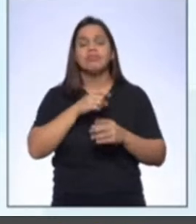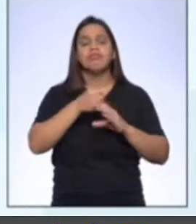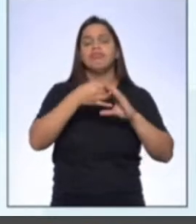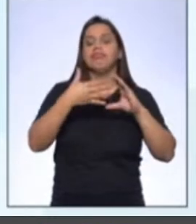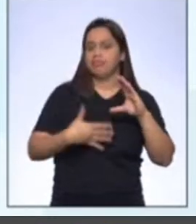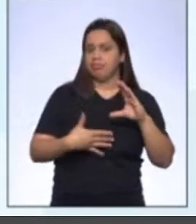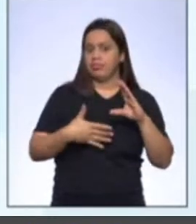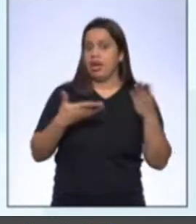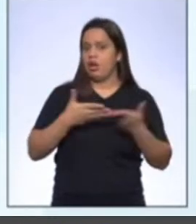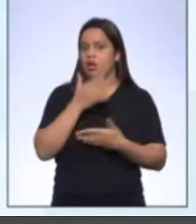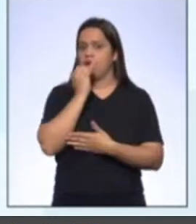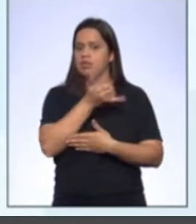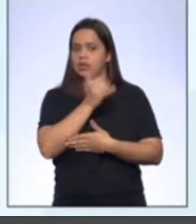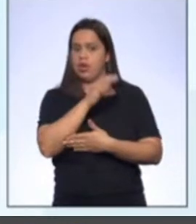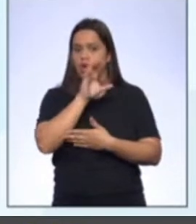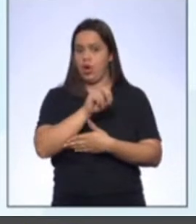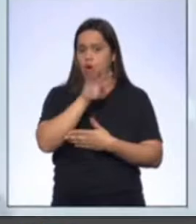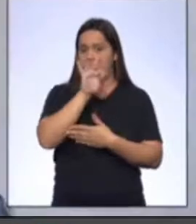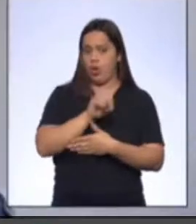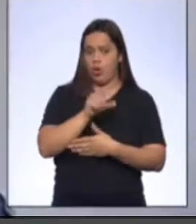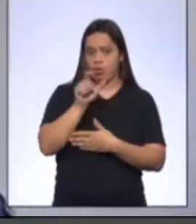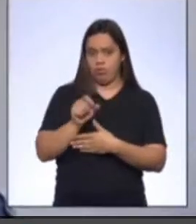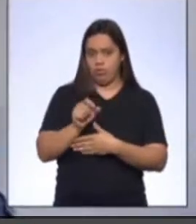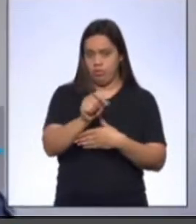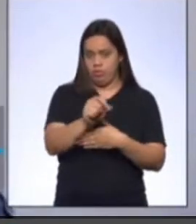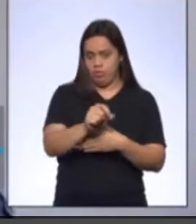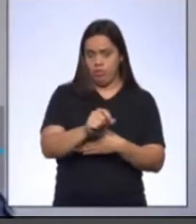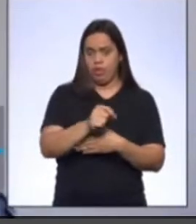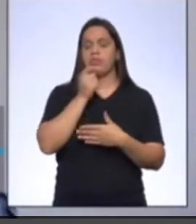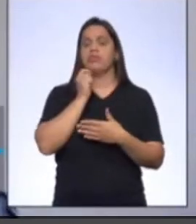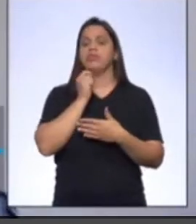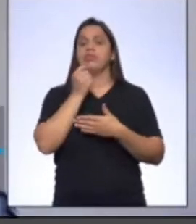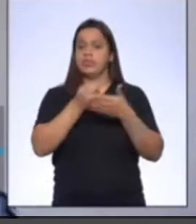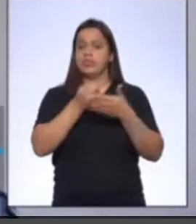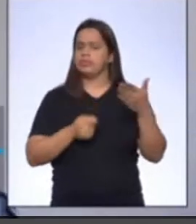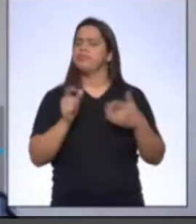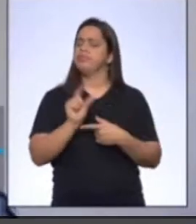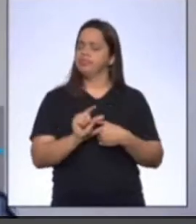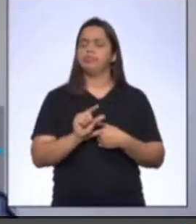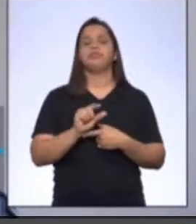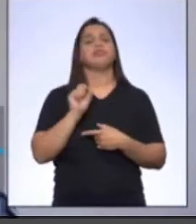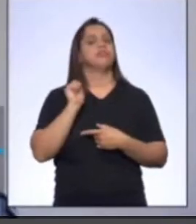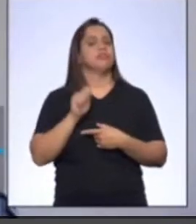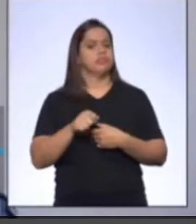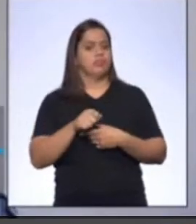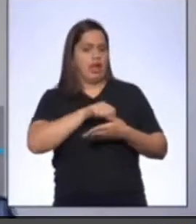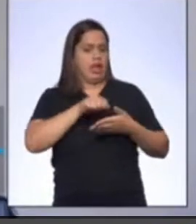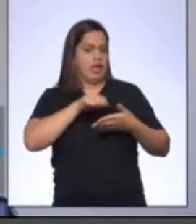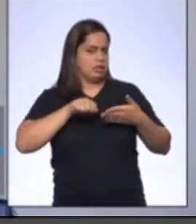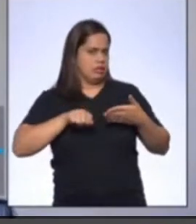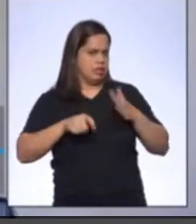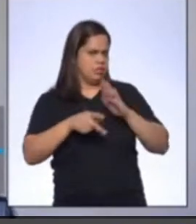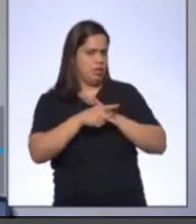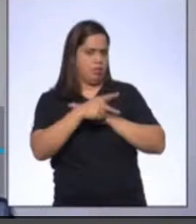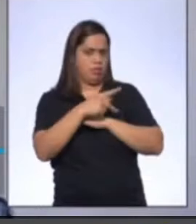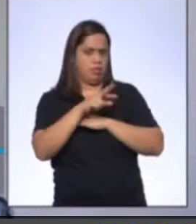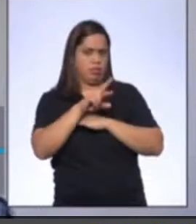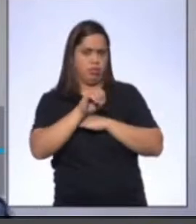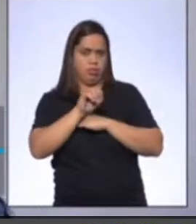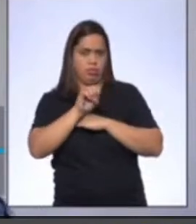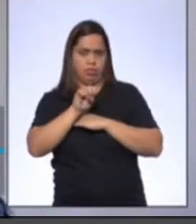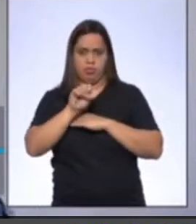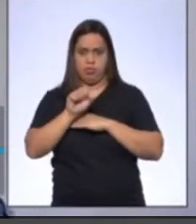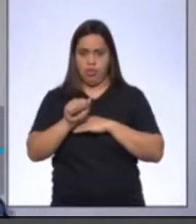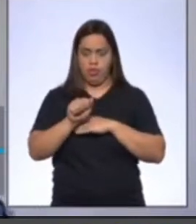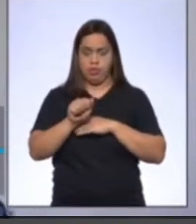está falando do conto, as formigas. A narrativa é curta? É. É escrito em prosa? Ora, quando é escrito em prosa?